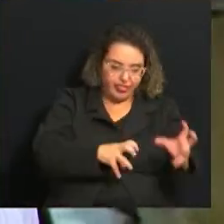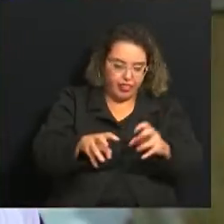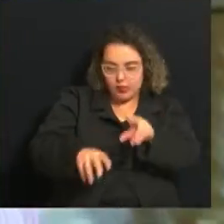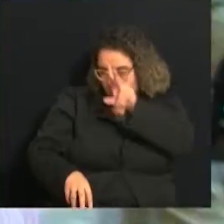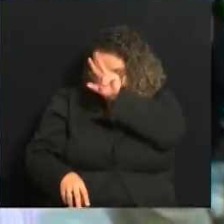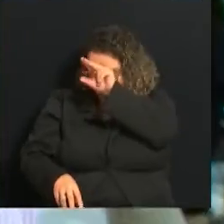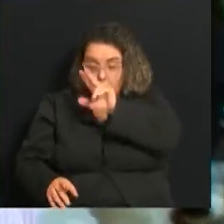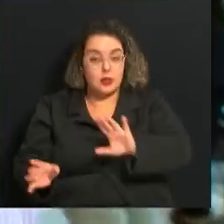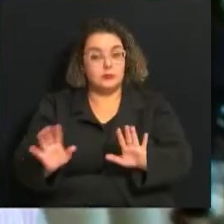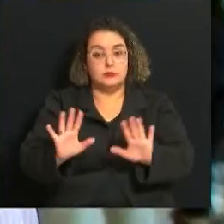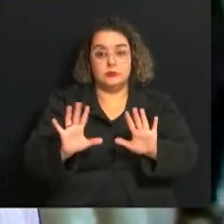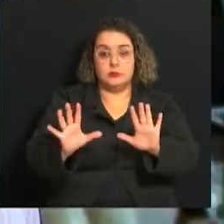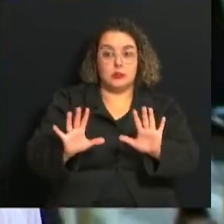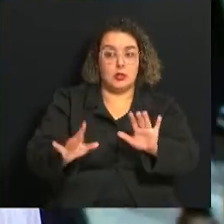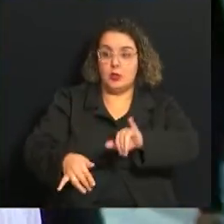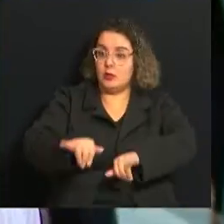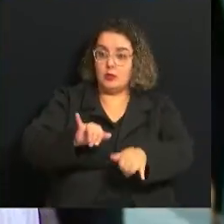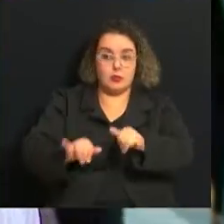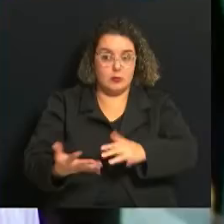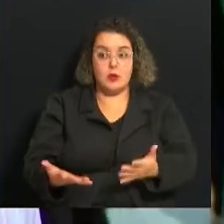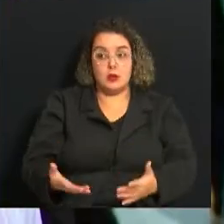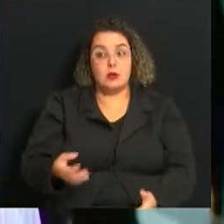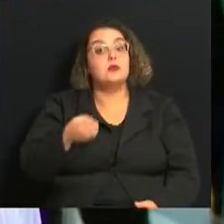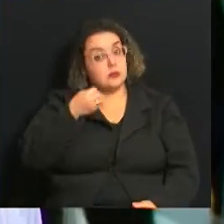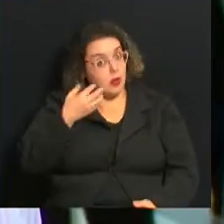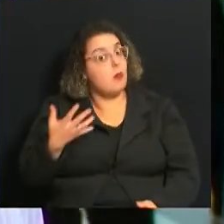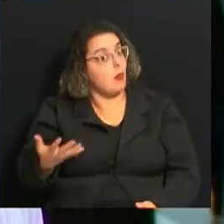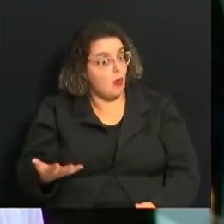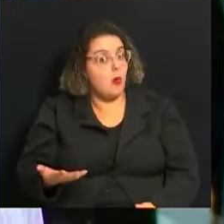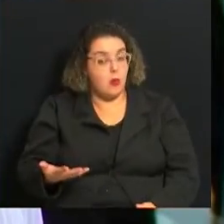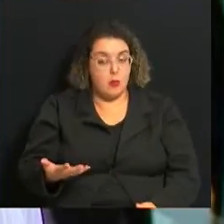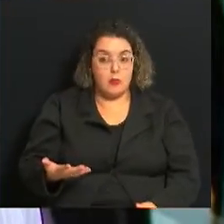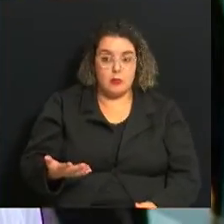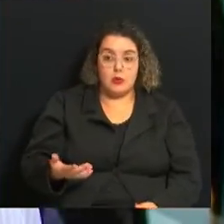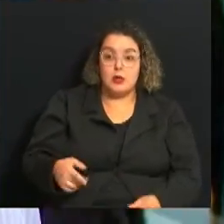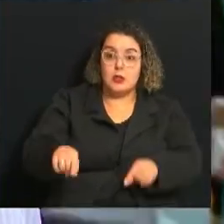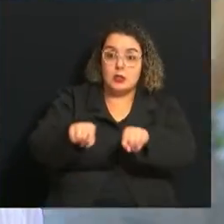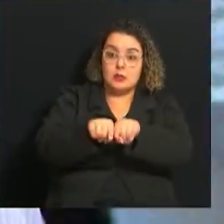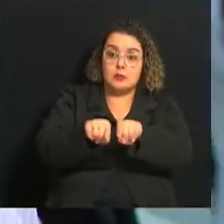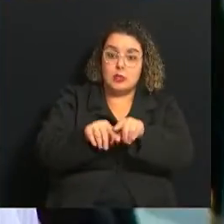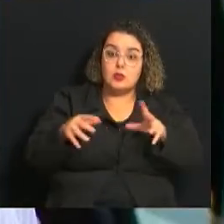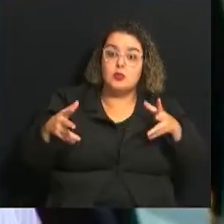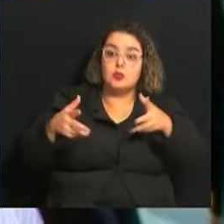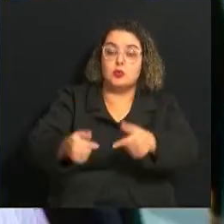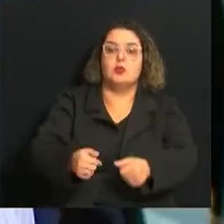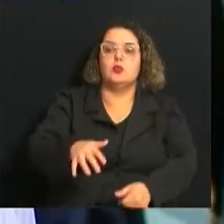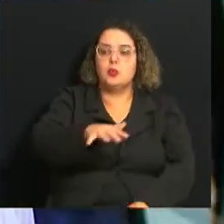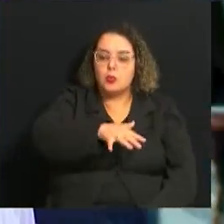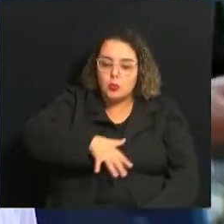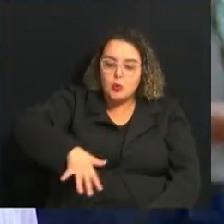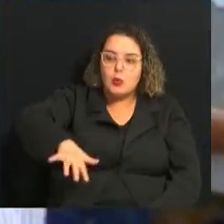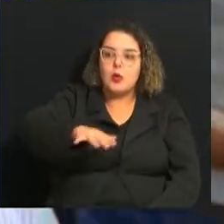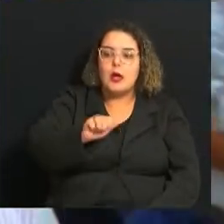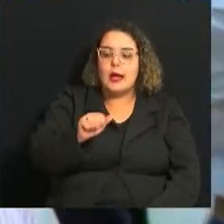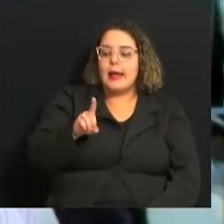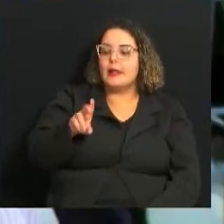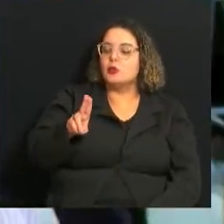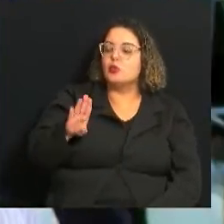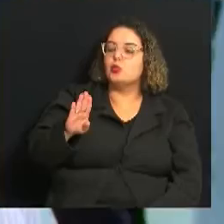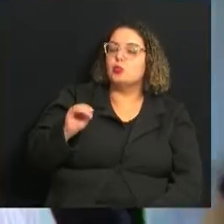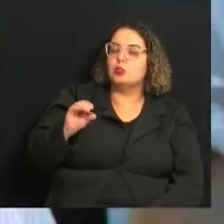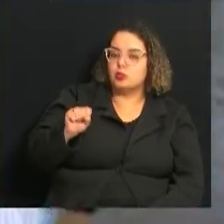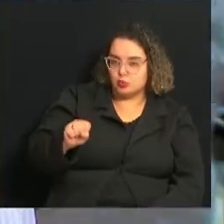mais defensivos químicos, isso é muito bom. E fora isso também tem toda a parte de adubos,